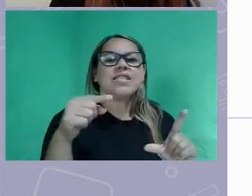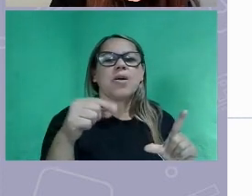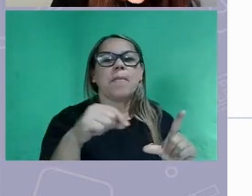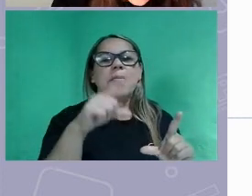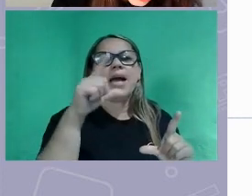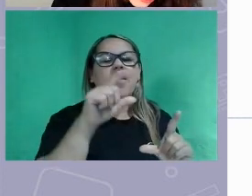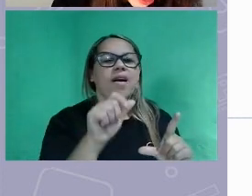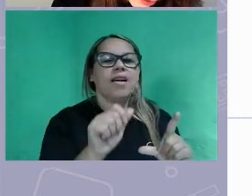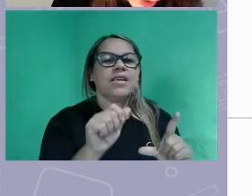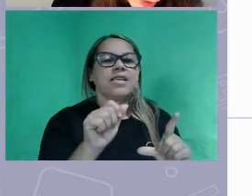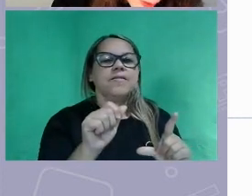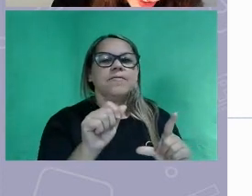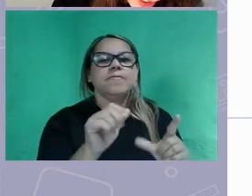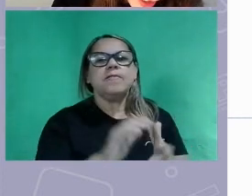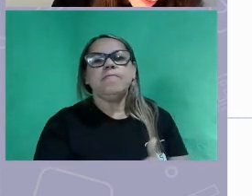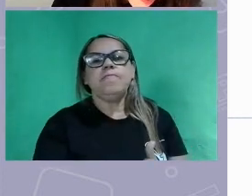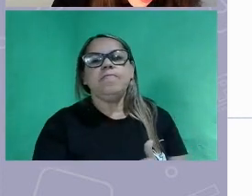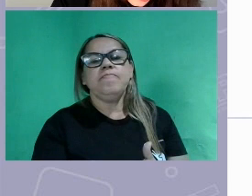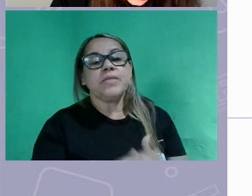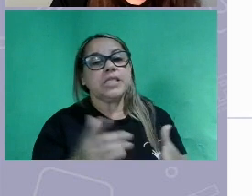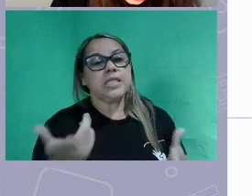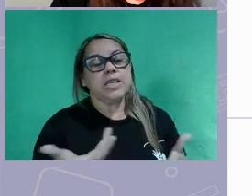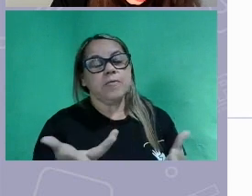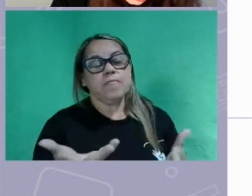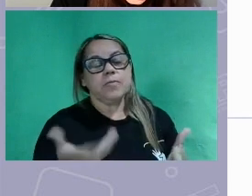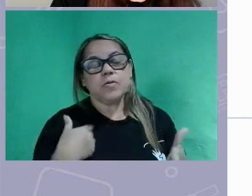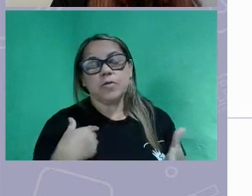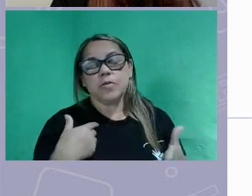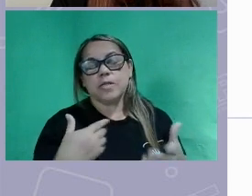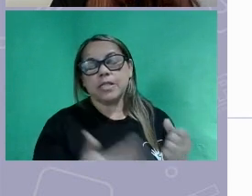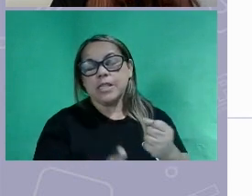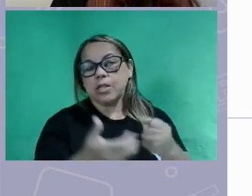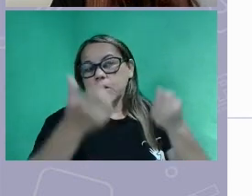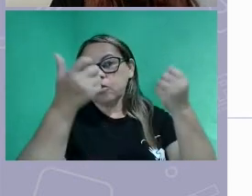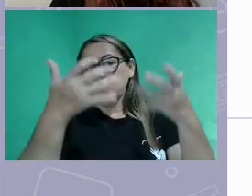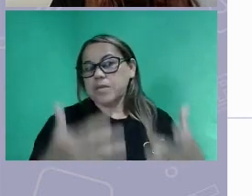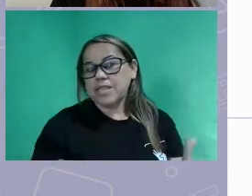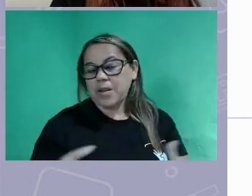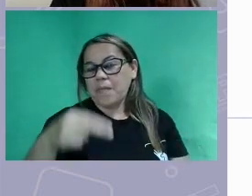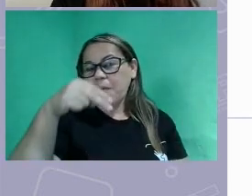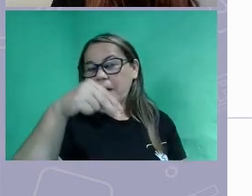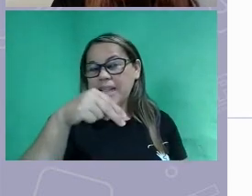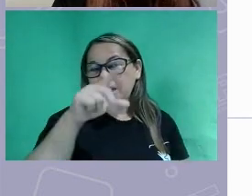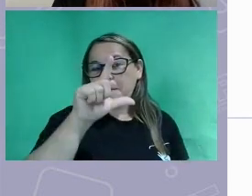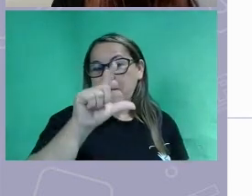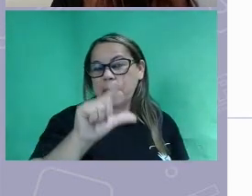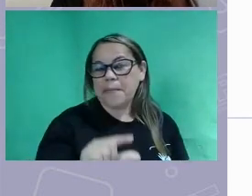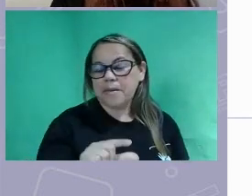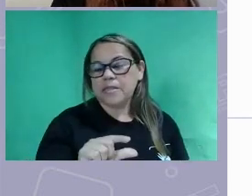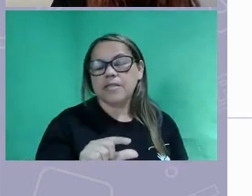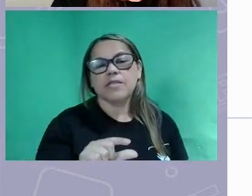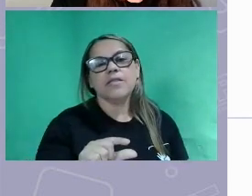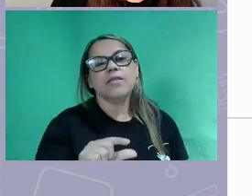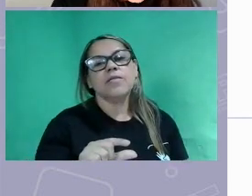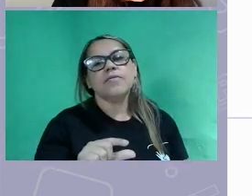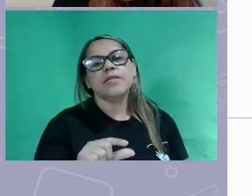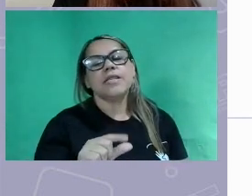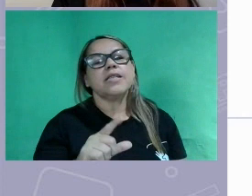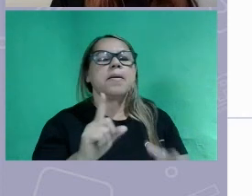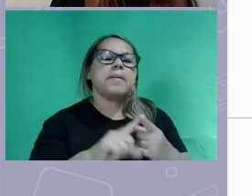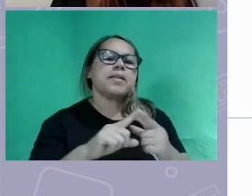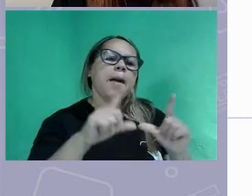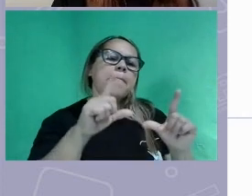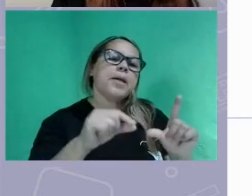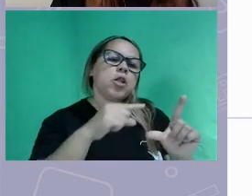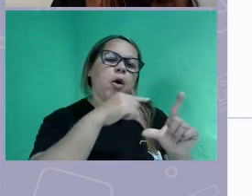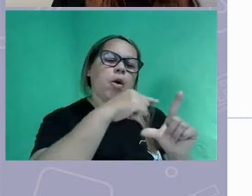então baseado no que eu expliquei o n menor né corresponde a menor inclinação o n menor